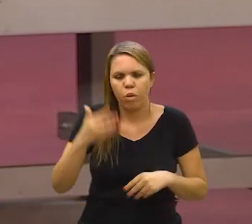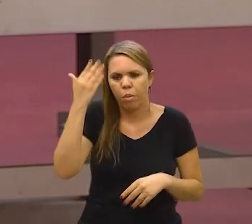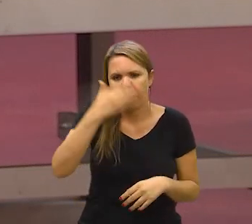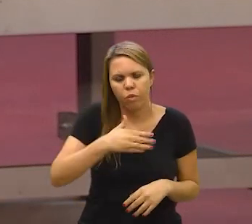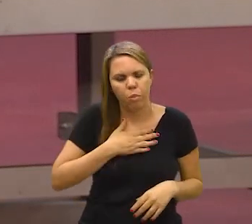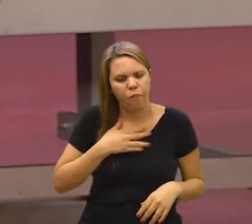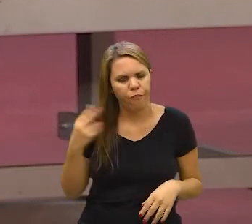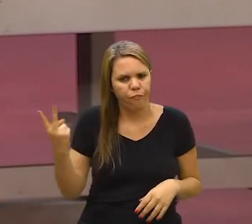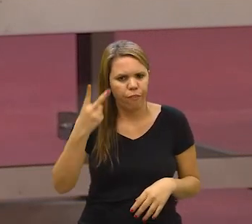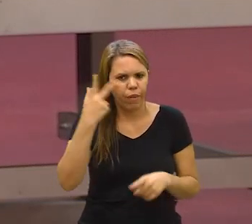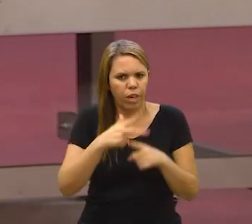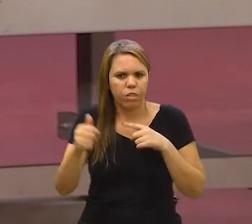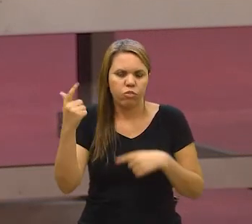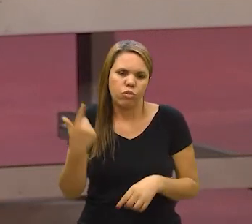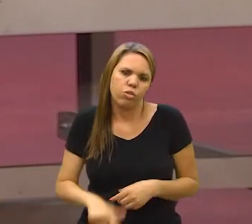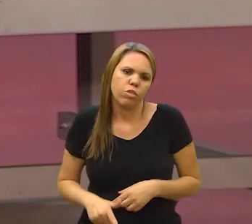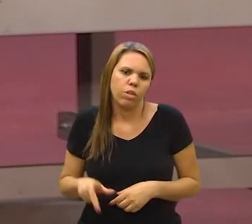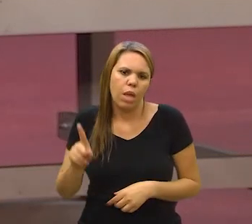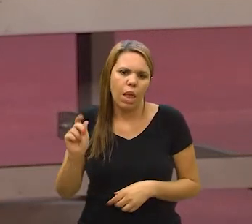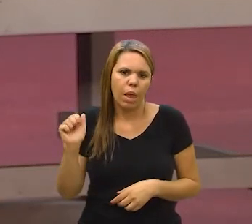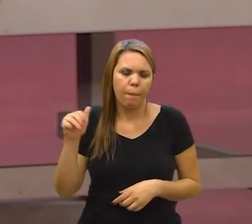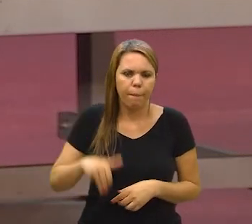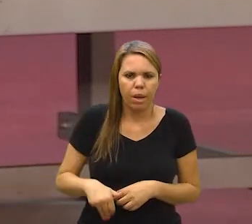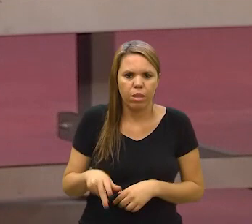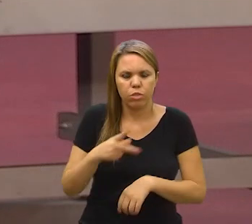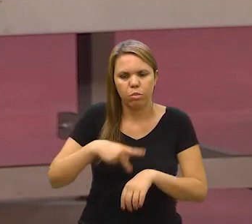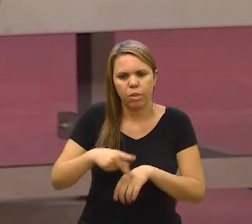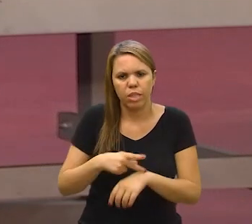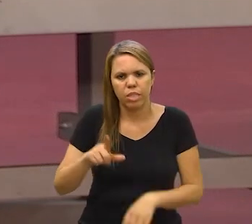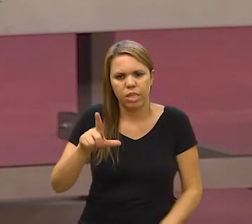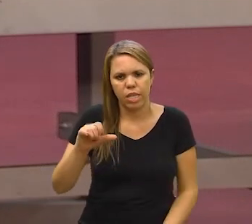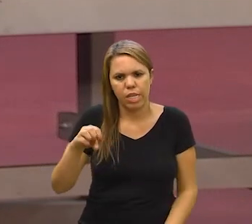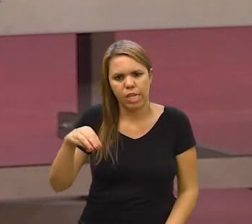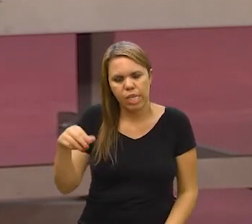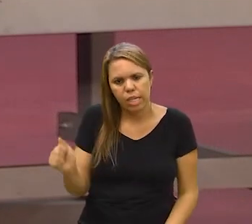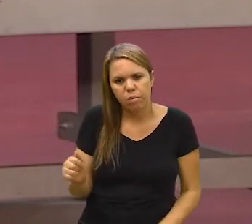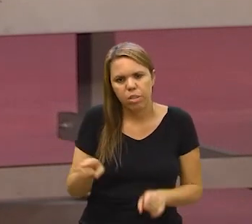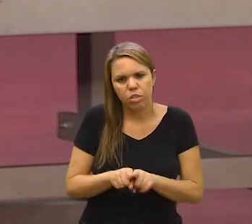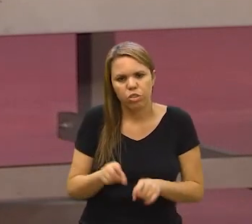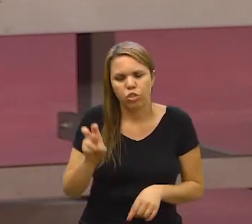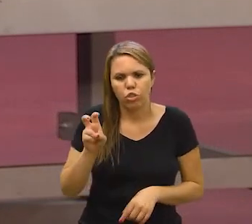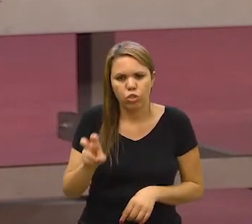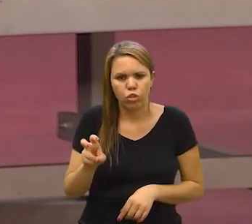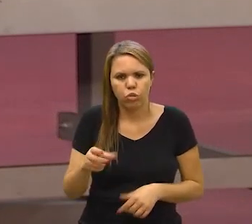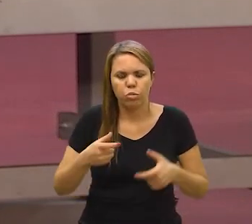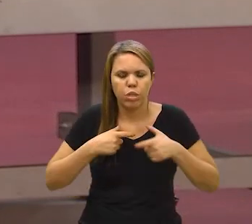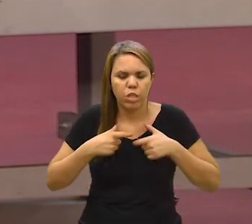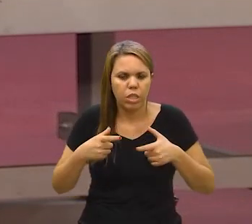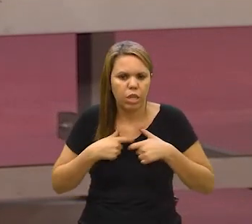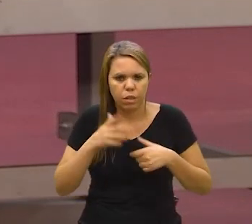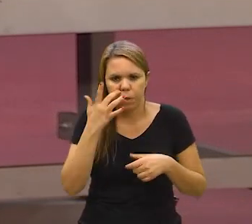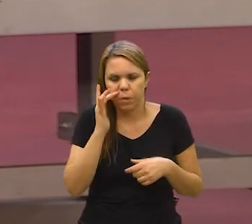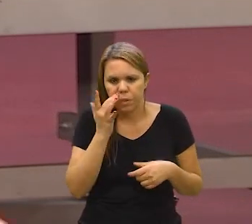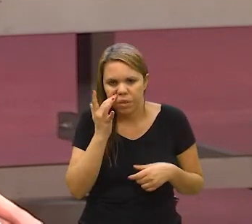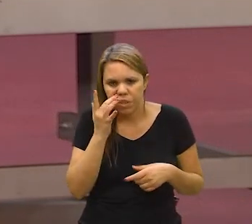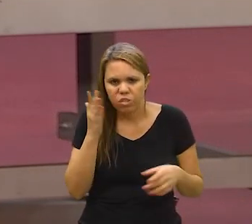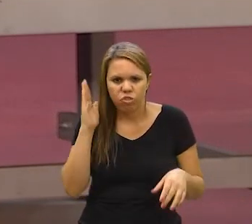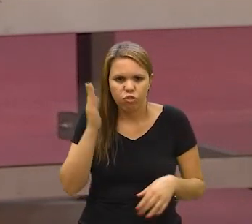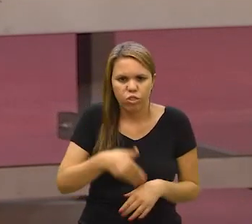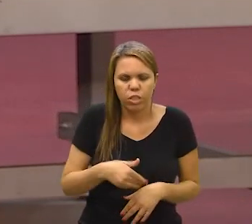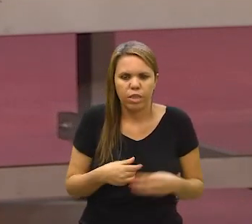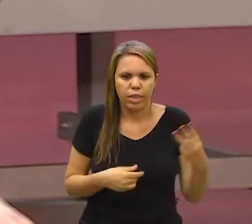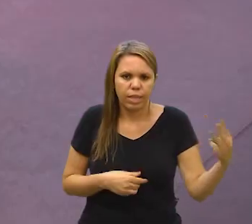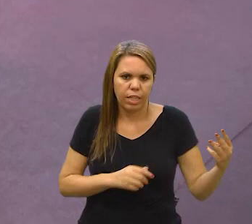o meu valor ganhando de novo o PAN de Lima. Né? Para você ter uma ideia, foram 5 medalhas de ouro, 5 classificações diretas através do PAN de Lima, sendo